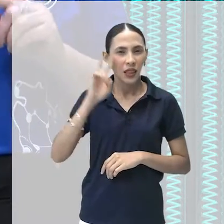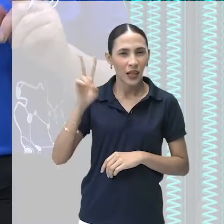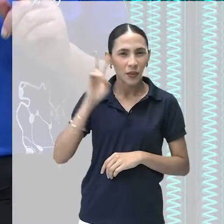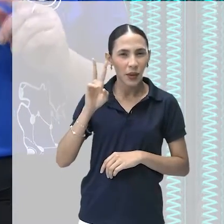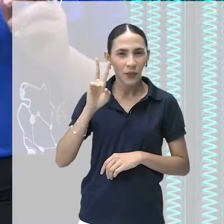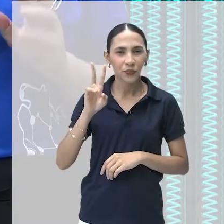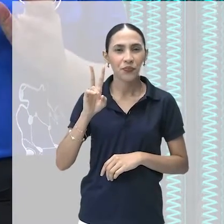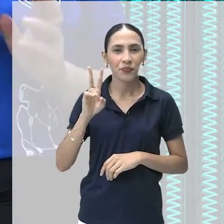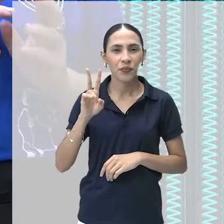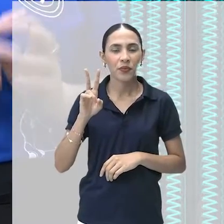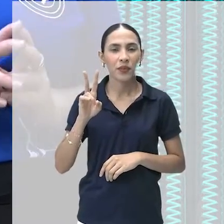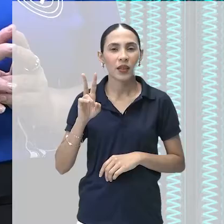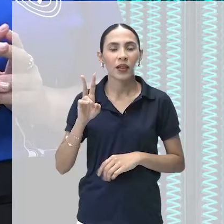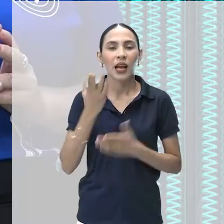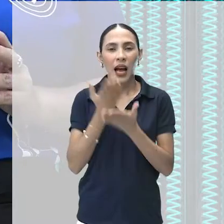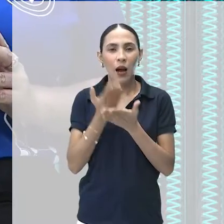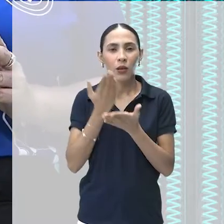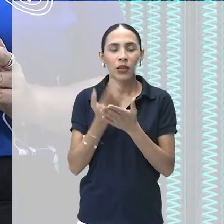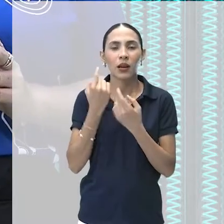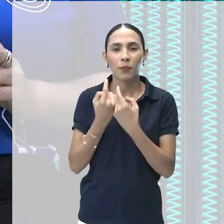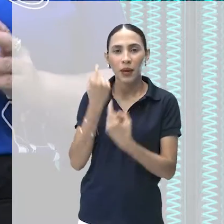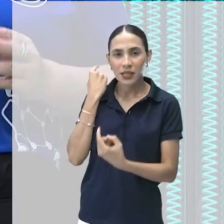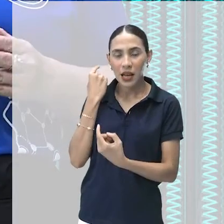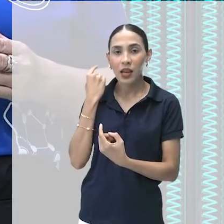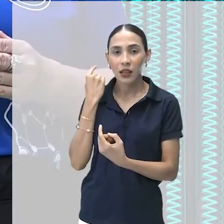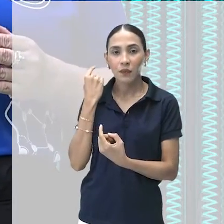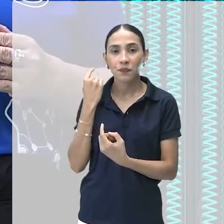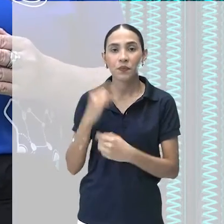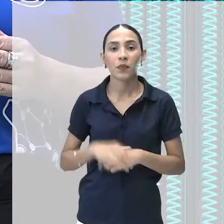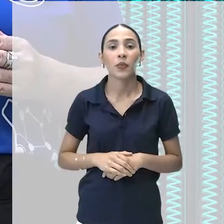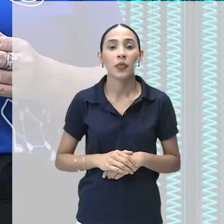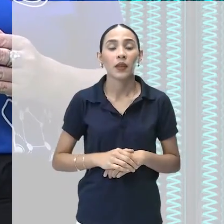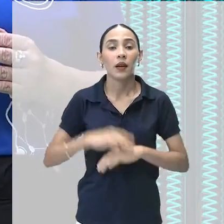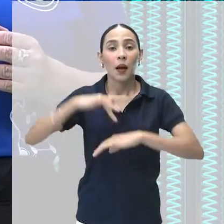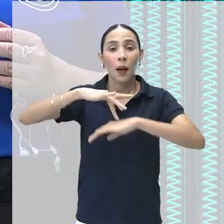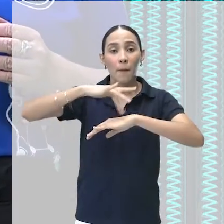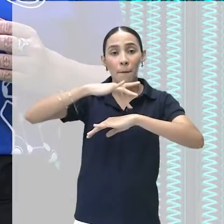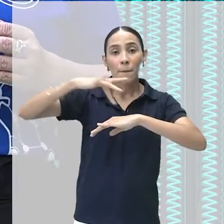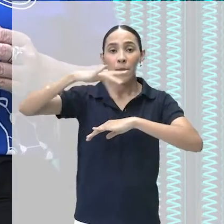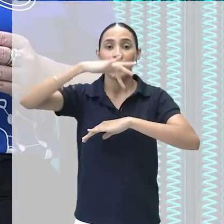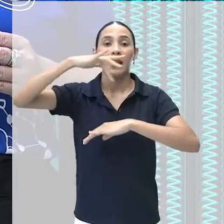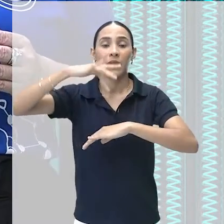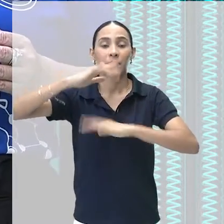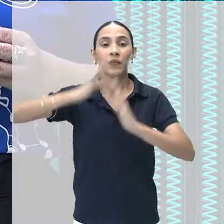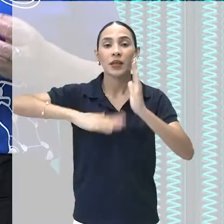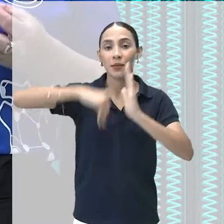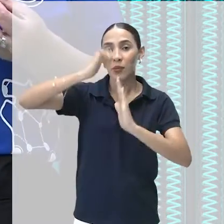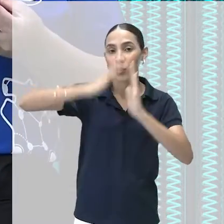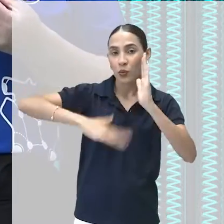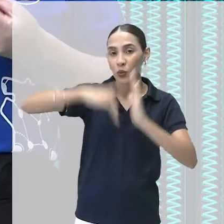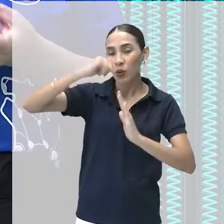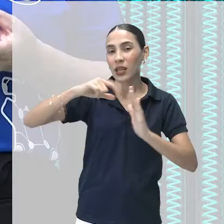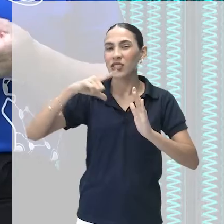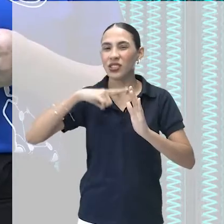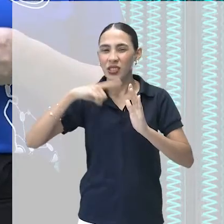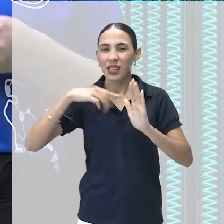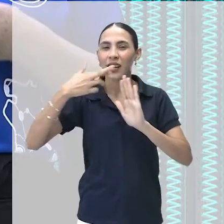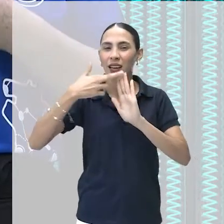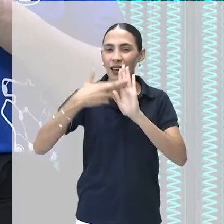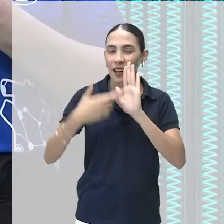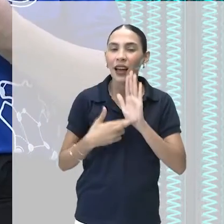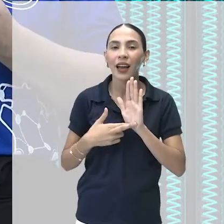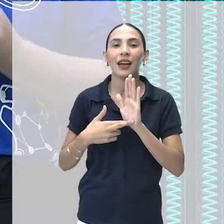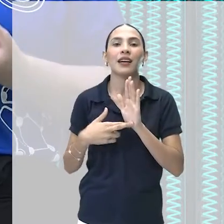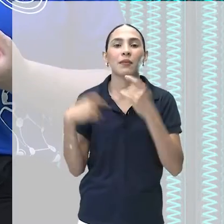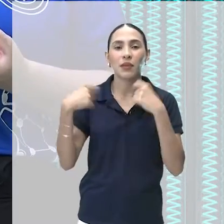quando nós falamos em uma das nossas aulas de arte sobre o balé, sobre as pinturas, que tem as regras, que tem